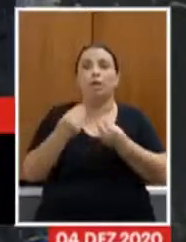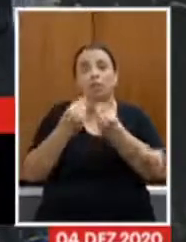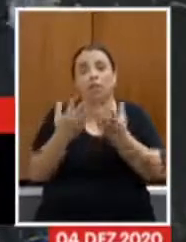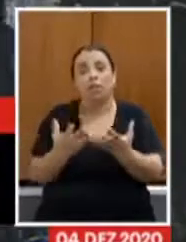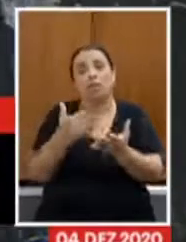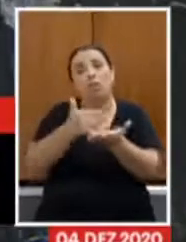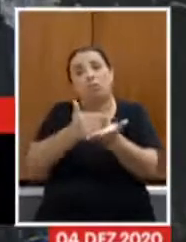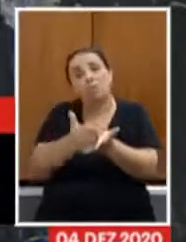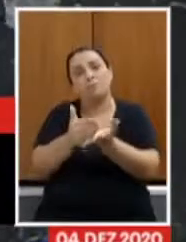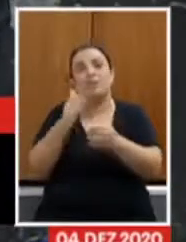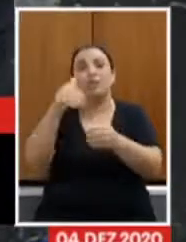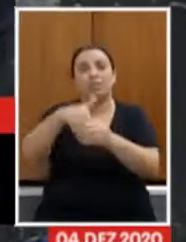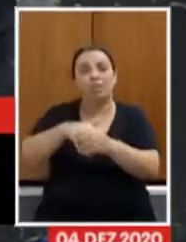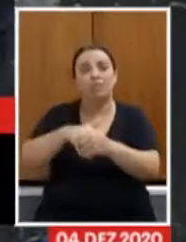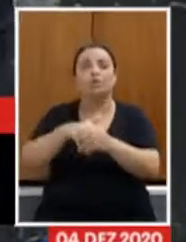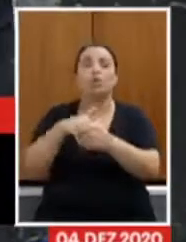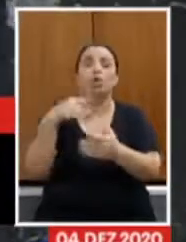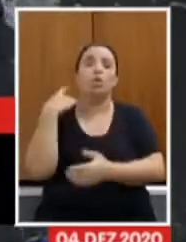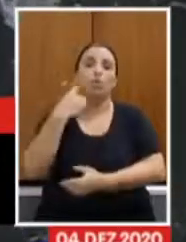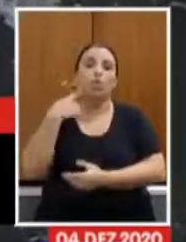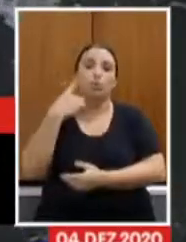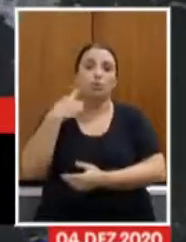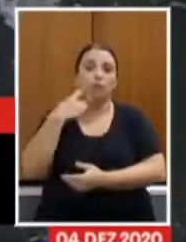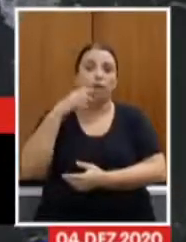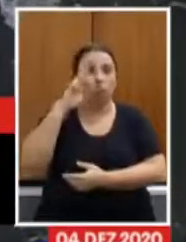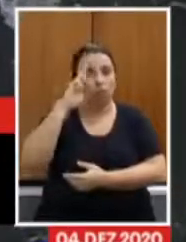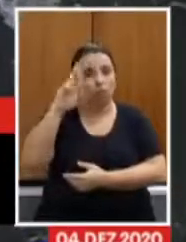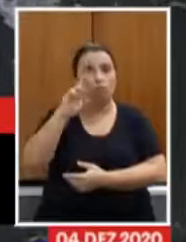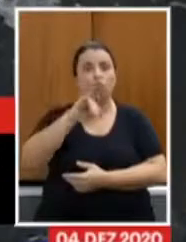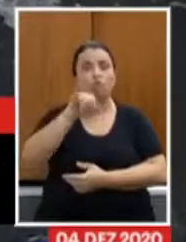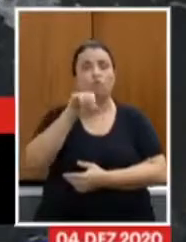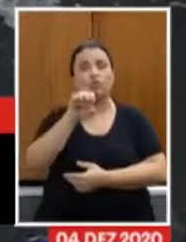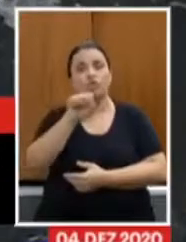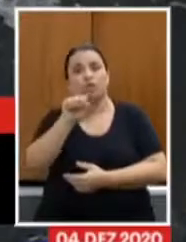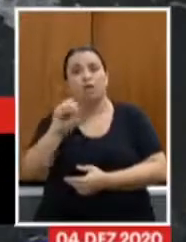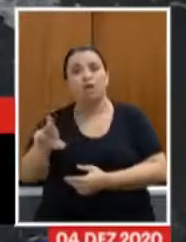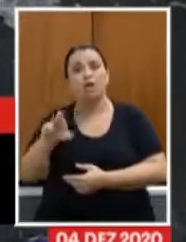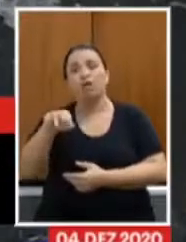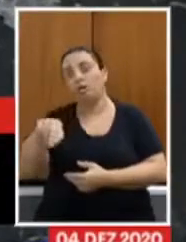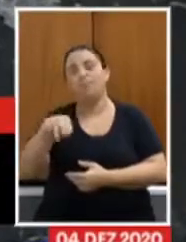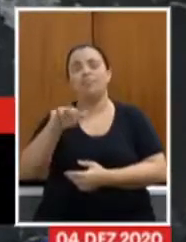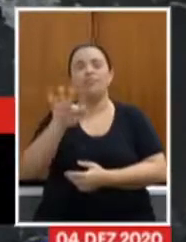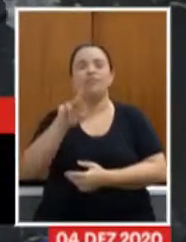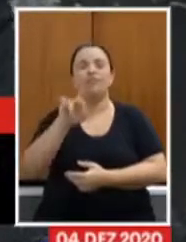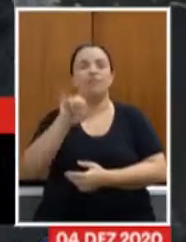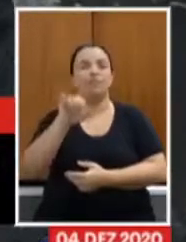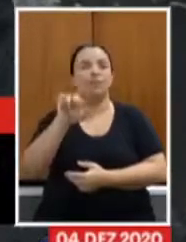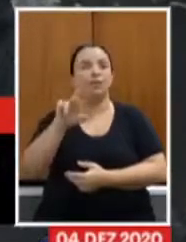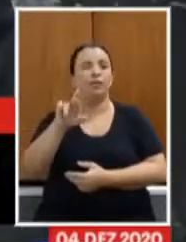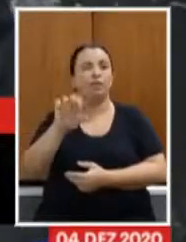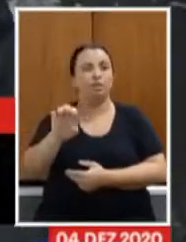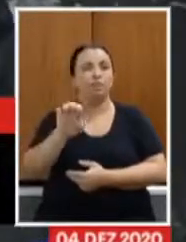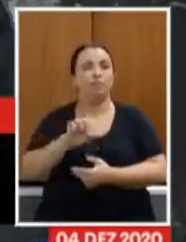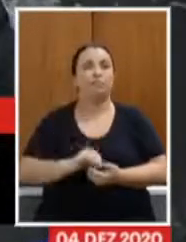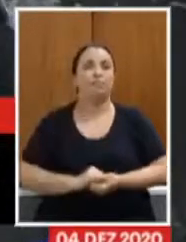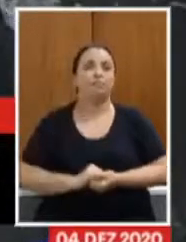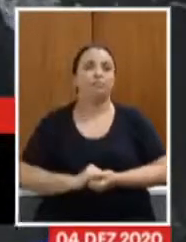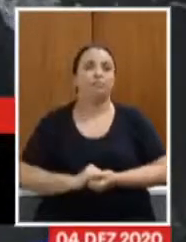minutos, o deputado doutor Jean Freire. Com a palavra, deputado doutor Jean Freire.